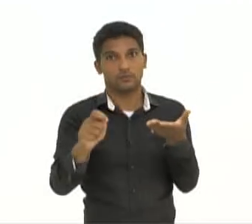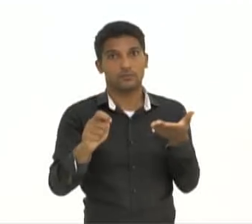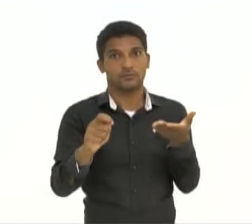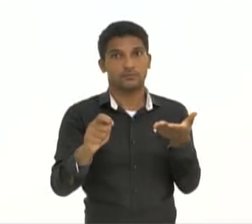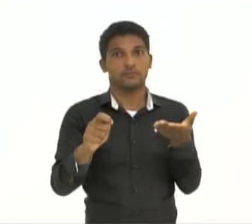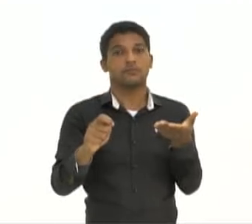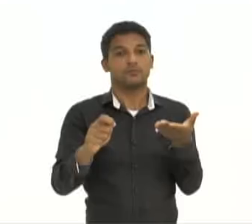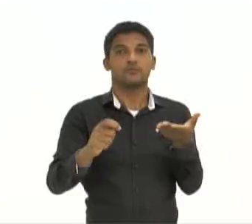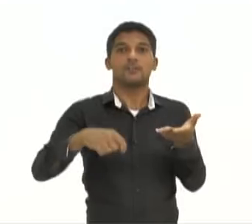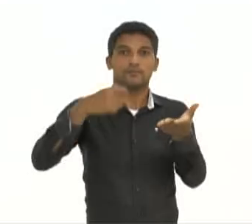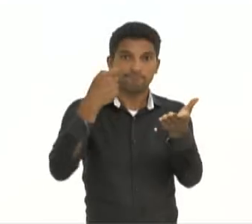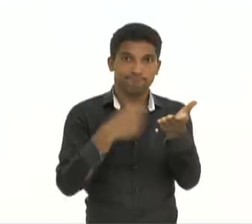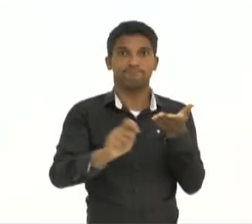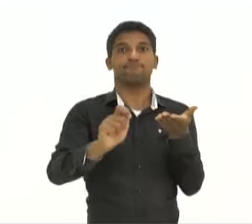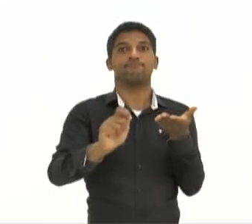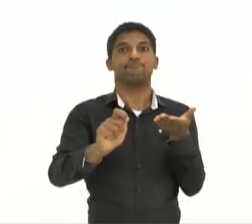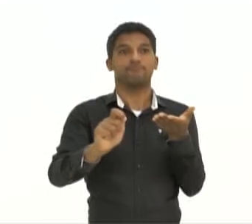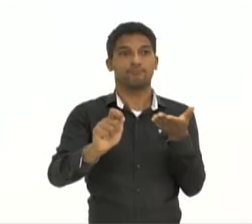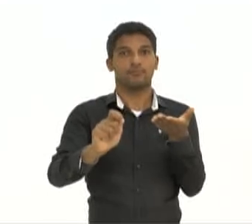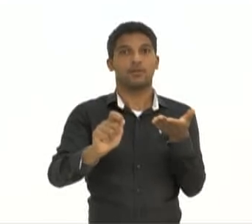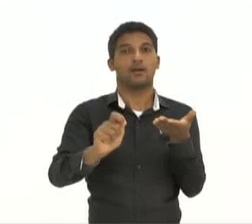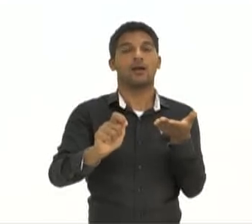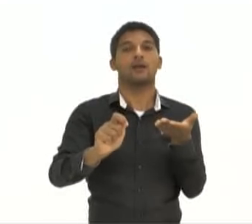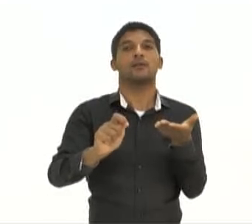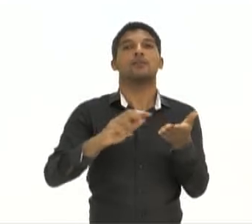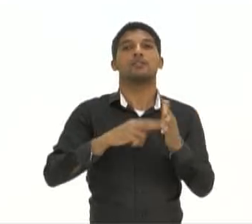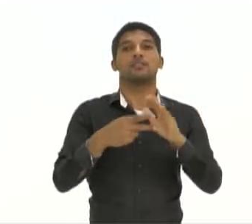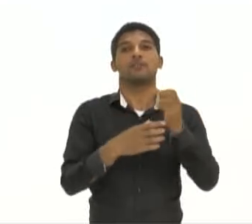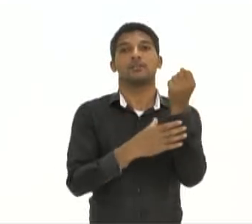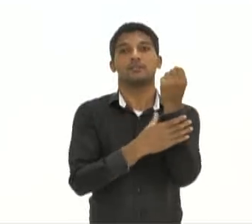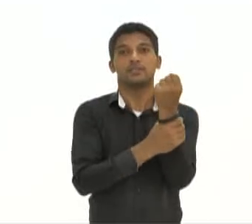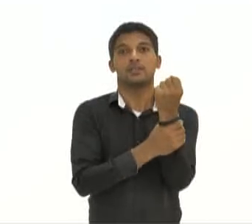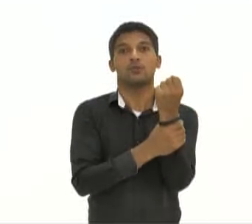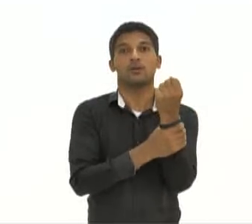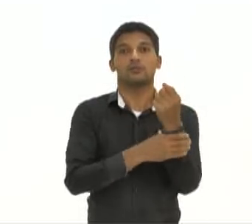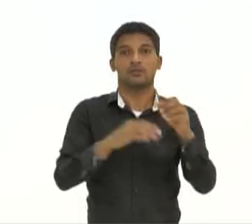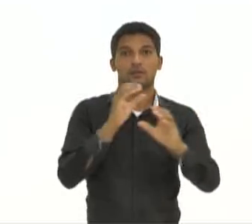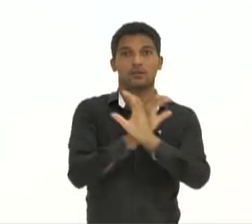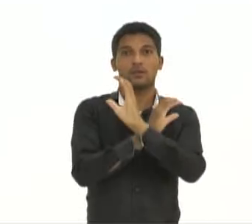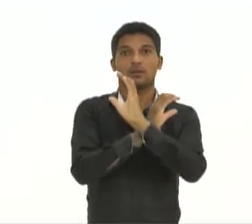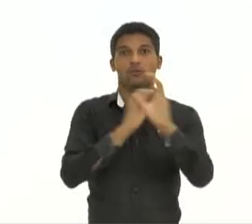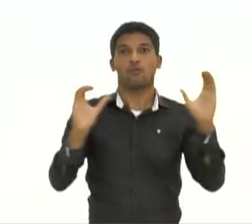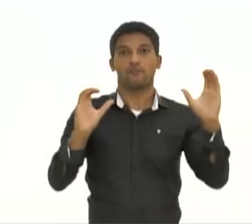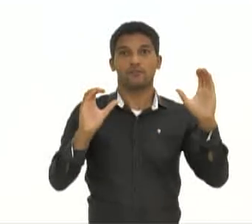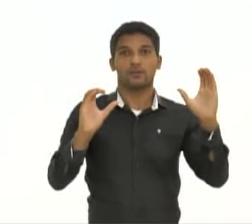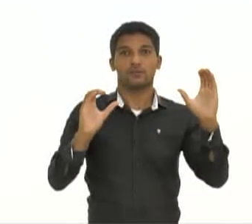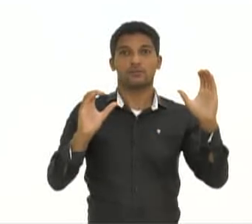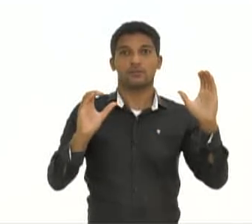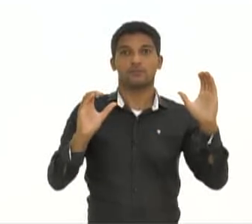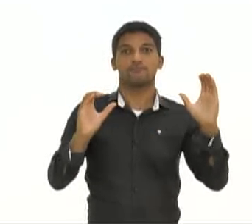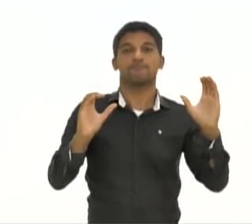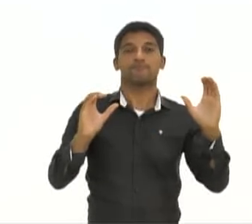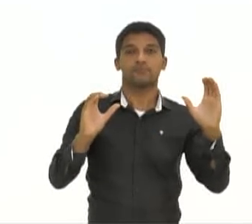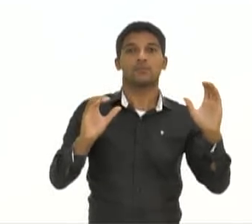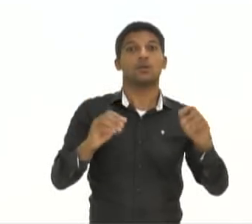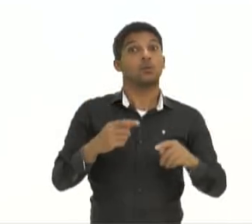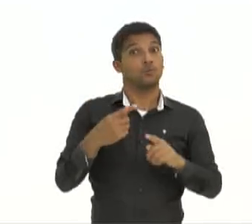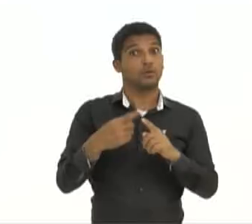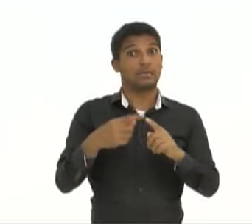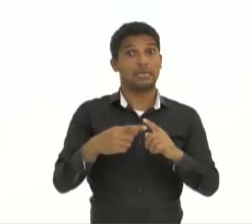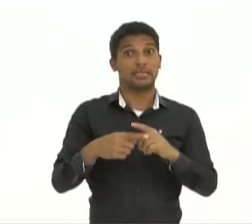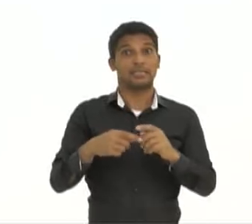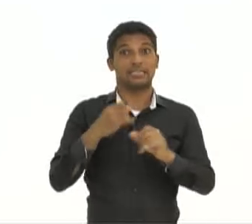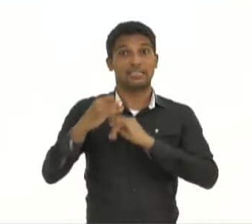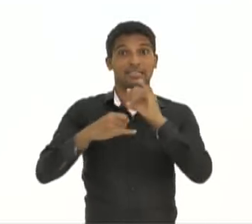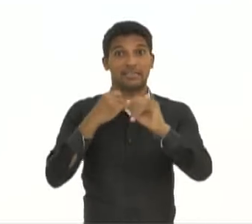mão com a caneta a carta, isso dá uma confiabilidade maior do que quando eu faço aquelas assinaturas digitais, copio,